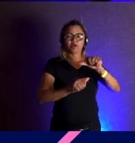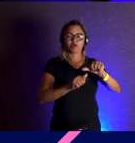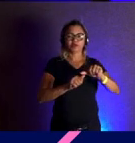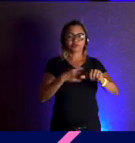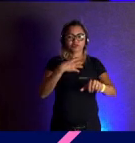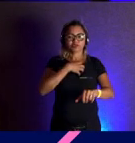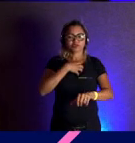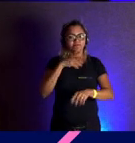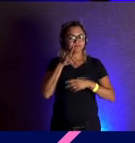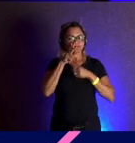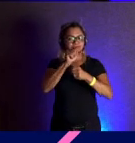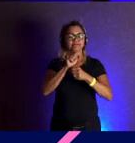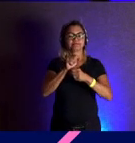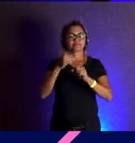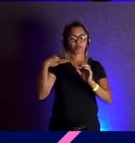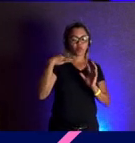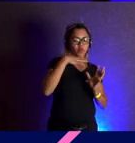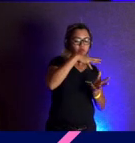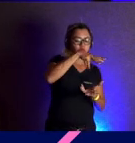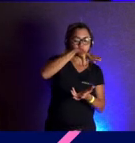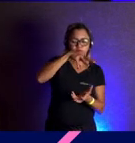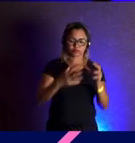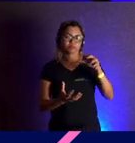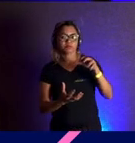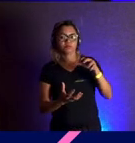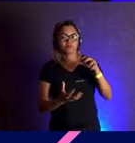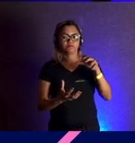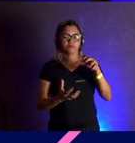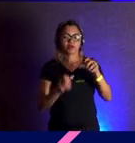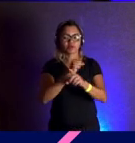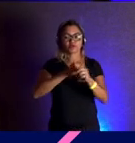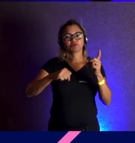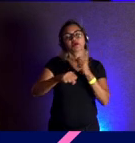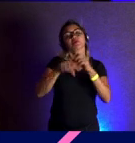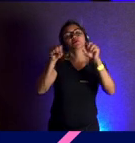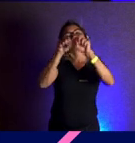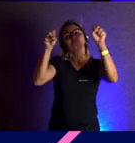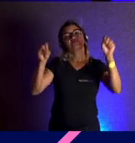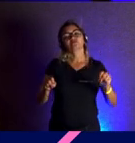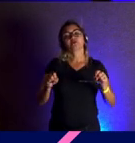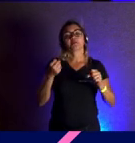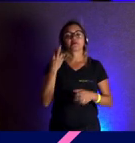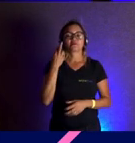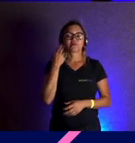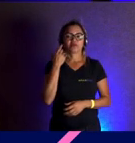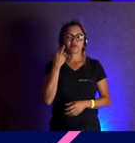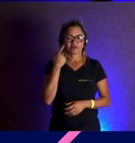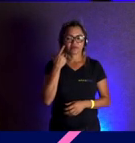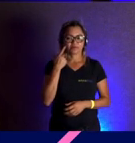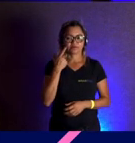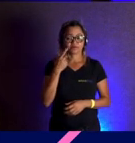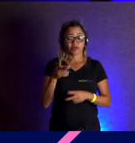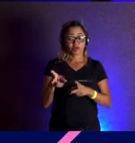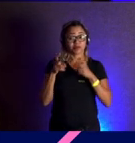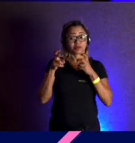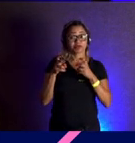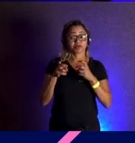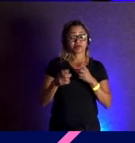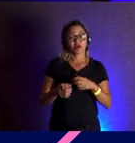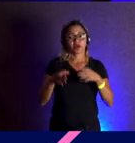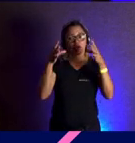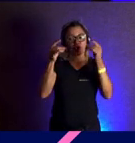maneira muito ampla o planeta, a sociedade e os sistemas naturais, né? Então, a gente já identifica